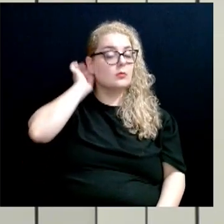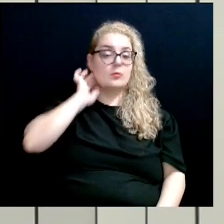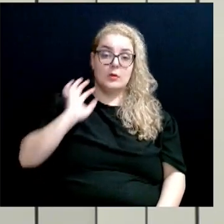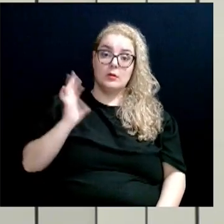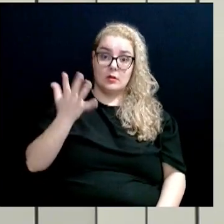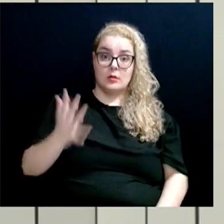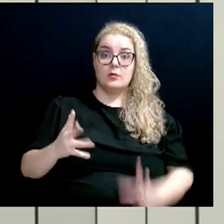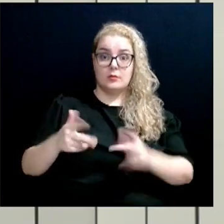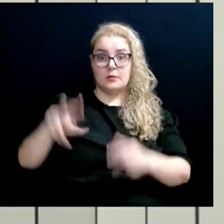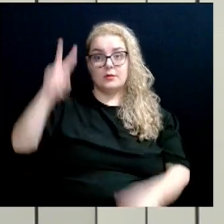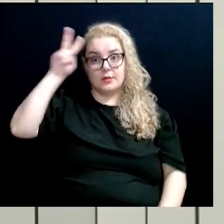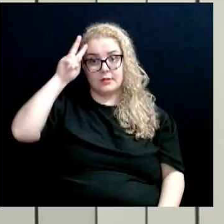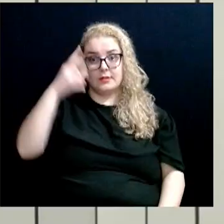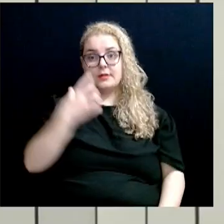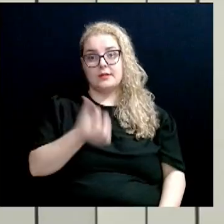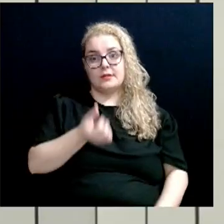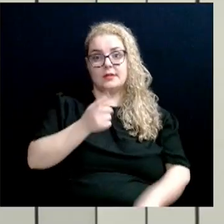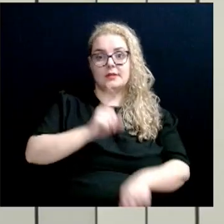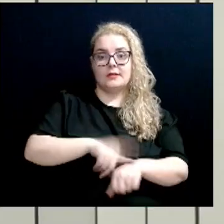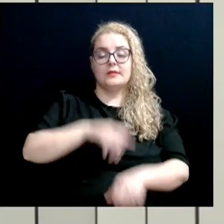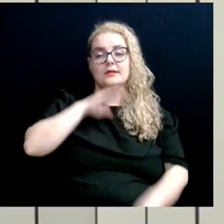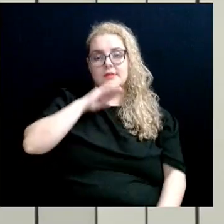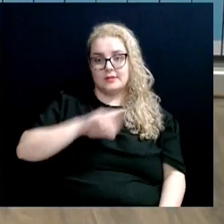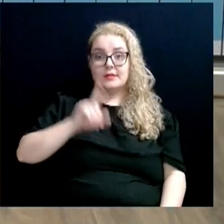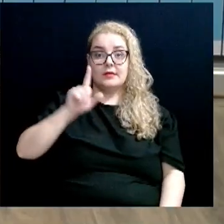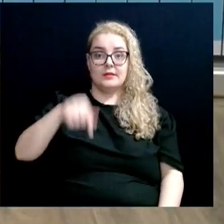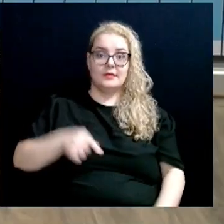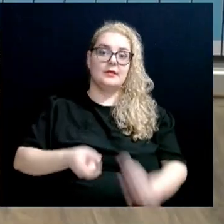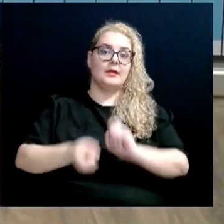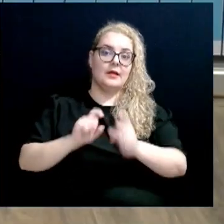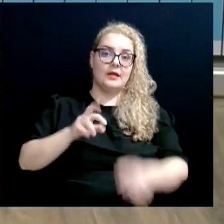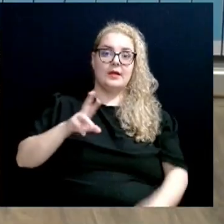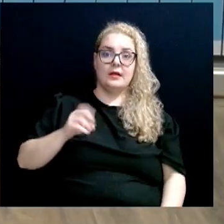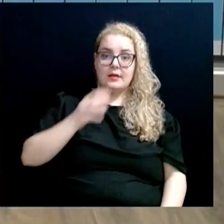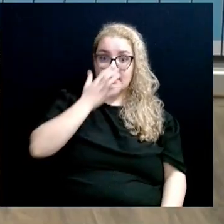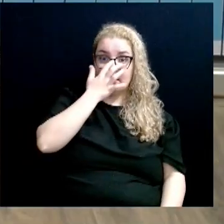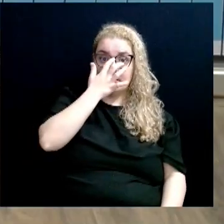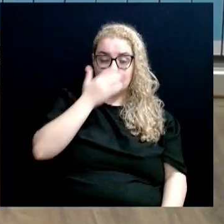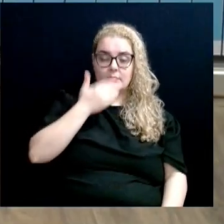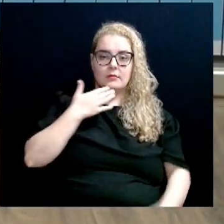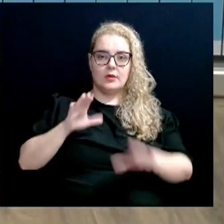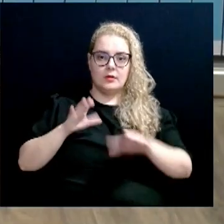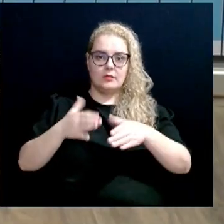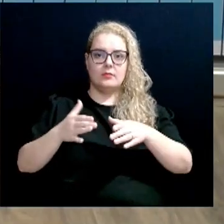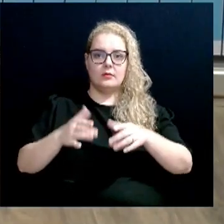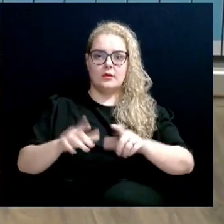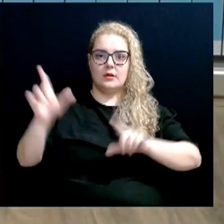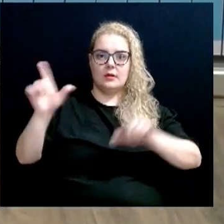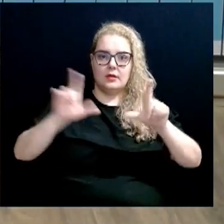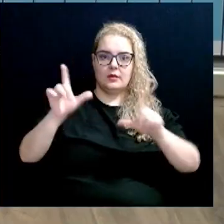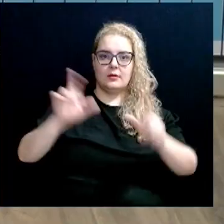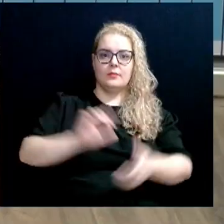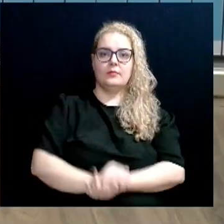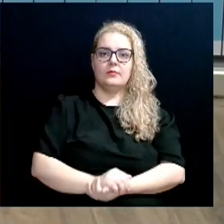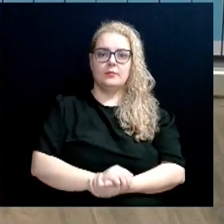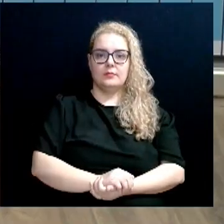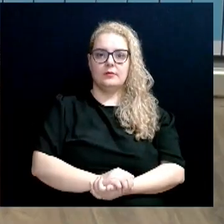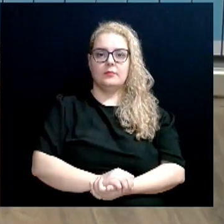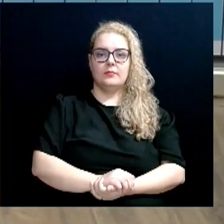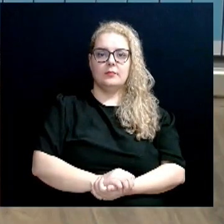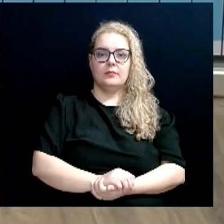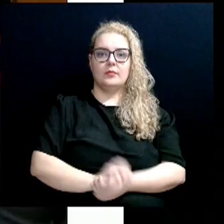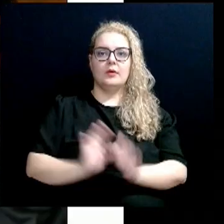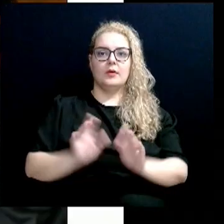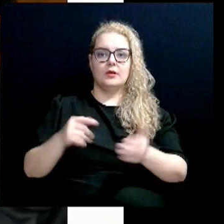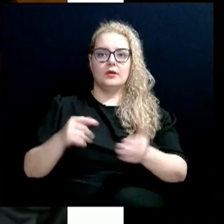da tarde, que é a reunião ordinária. Vou pedir para a nossa equipe colocar aqui na tela, olha, eu já abri aqui o site, deixei